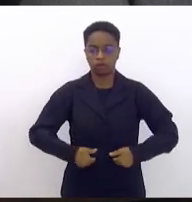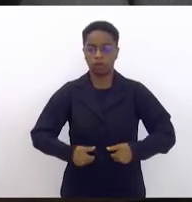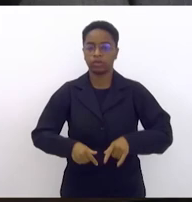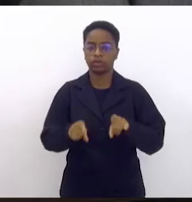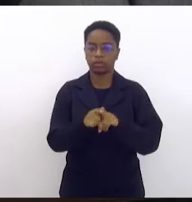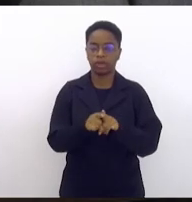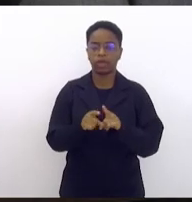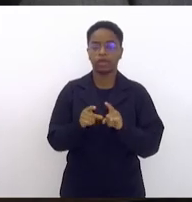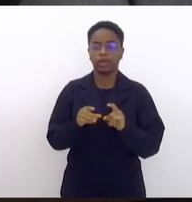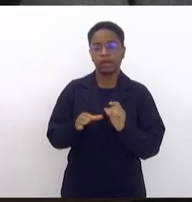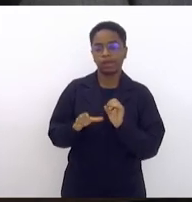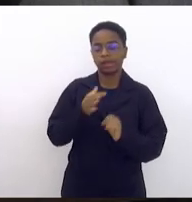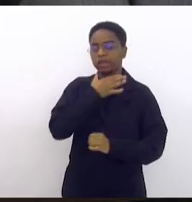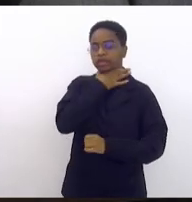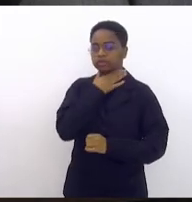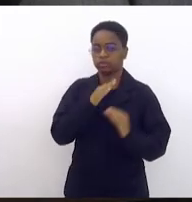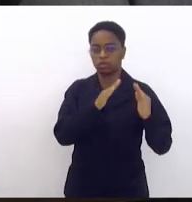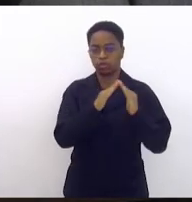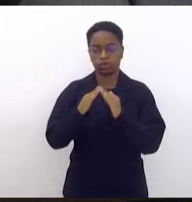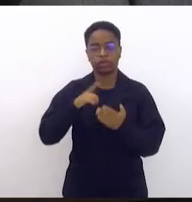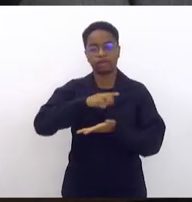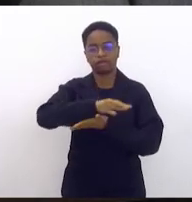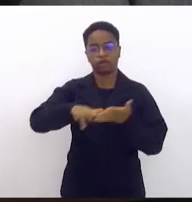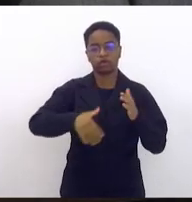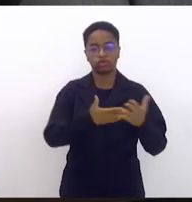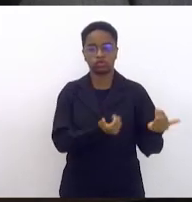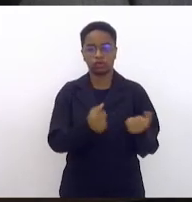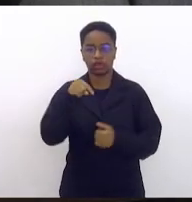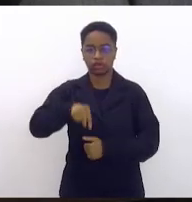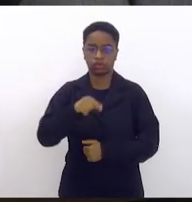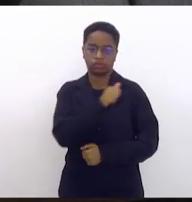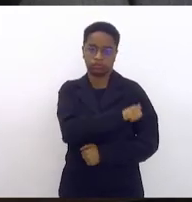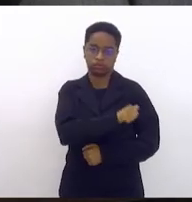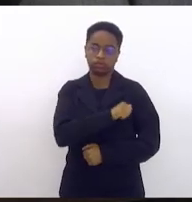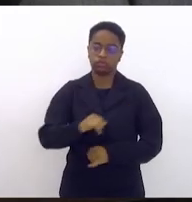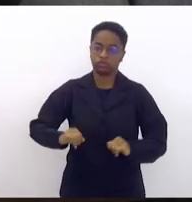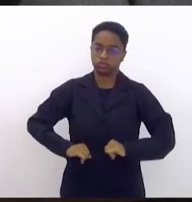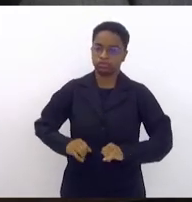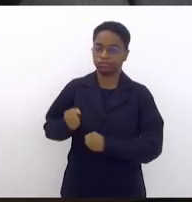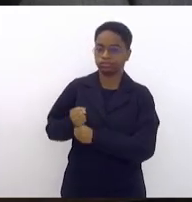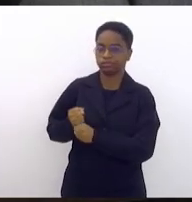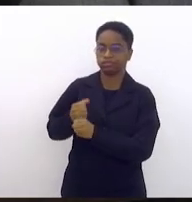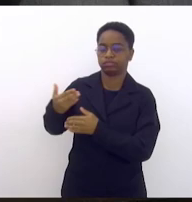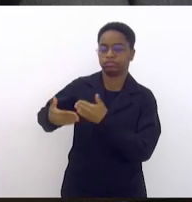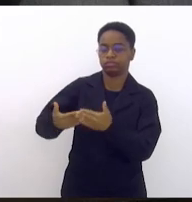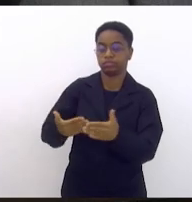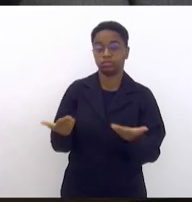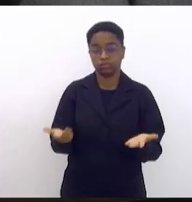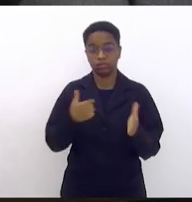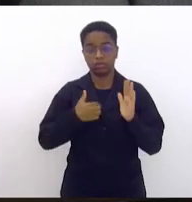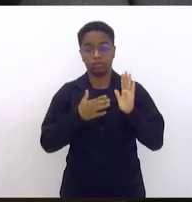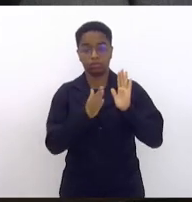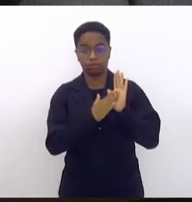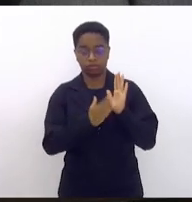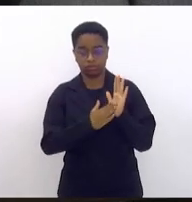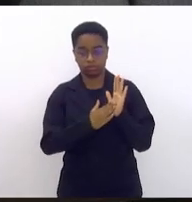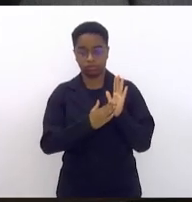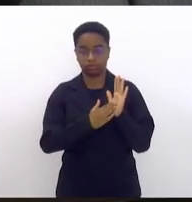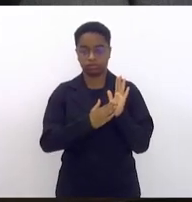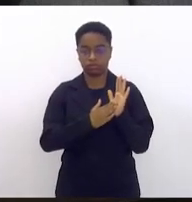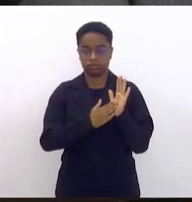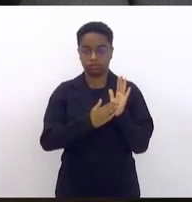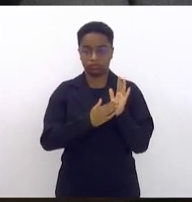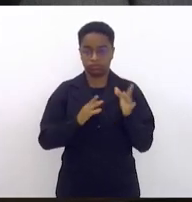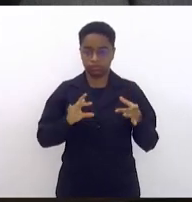moradia que muitos jovens do Estado de Janeiro vem passando há muitos anos por fim proponho a todos em